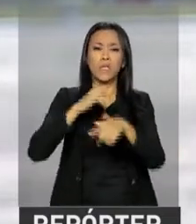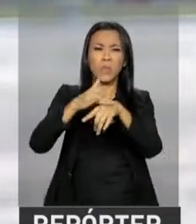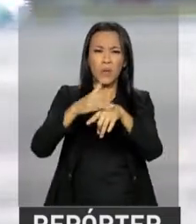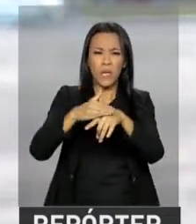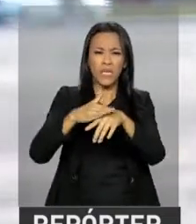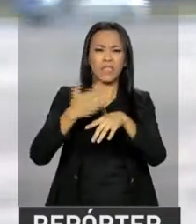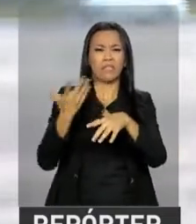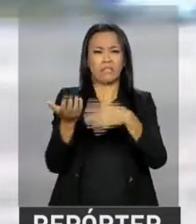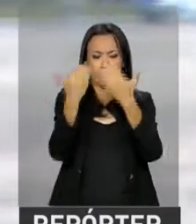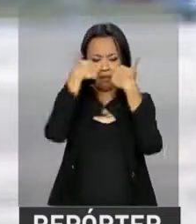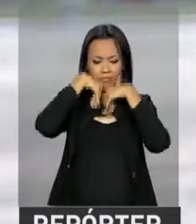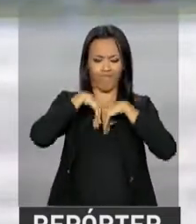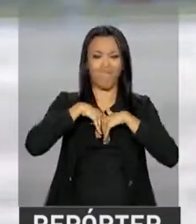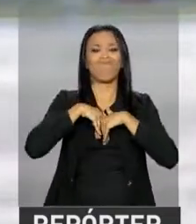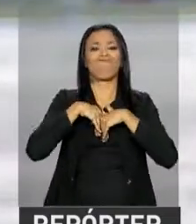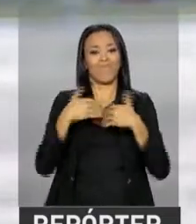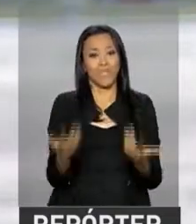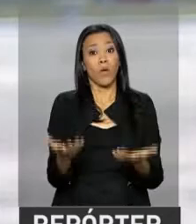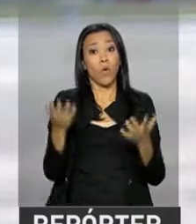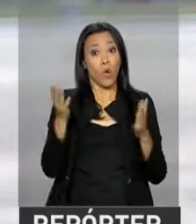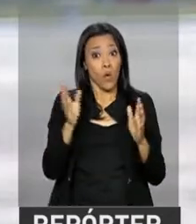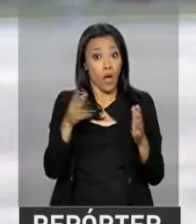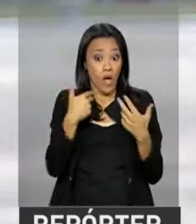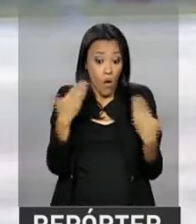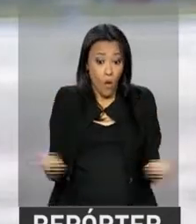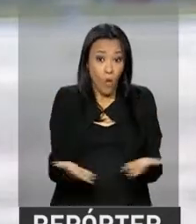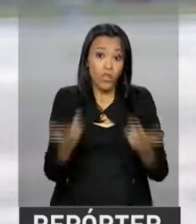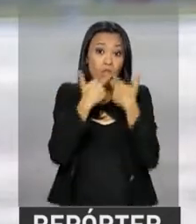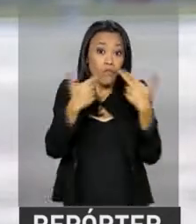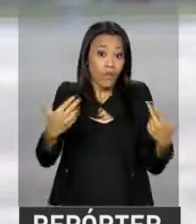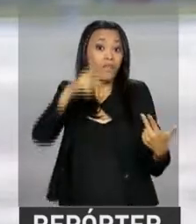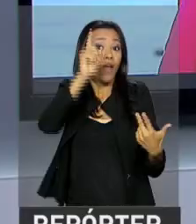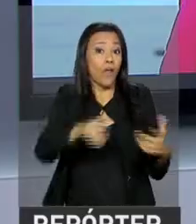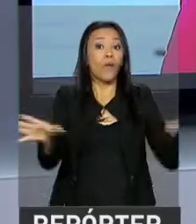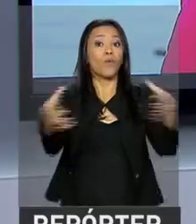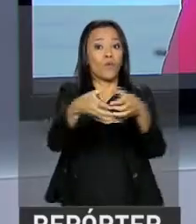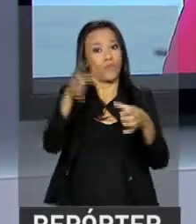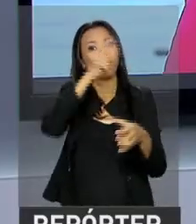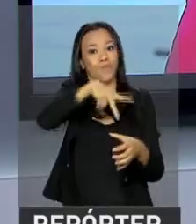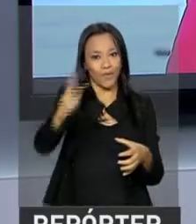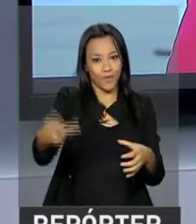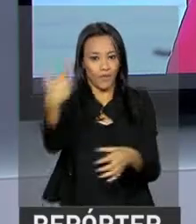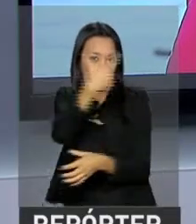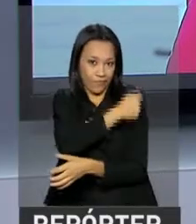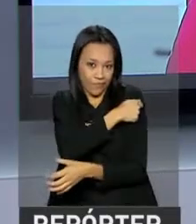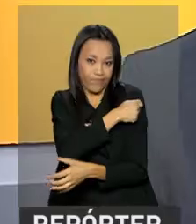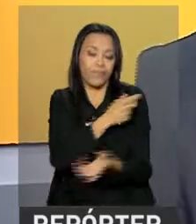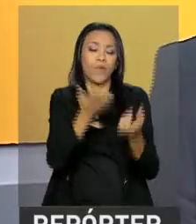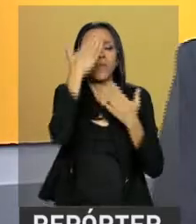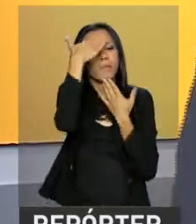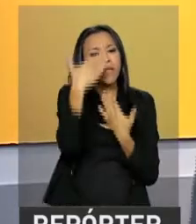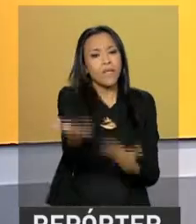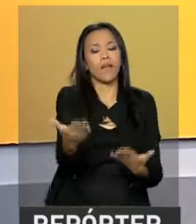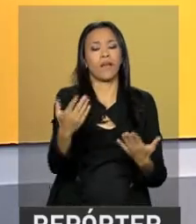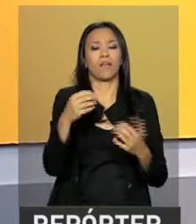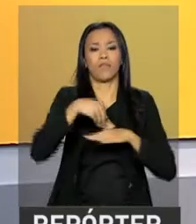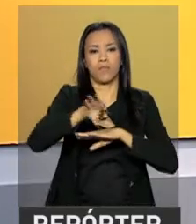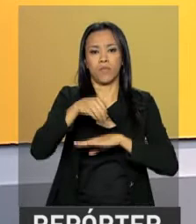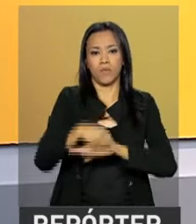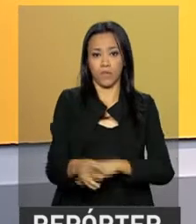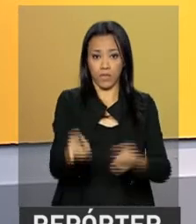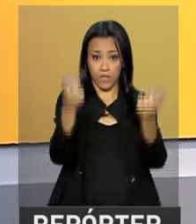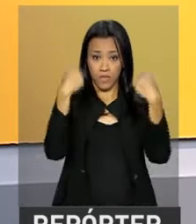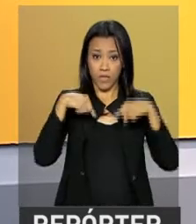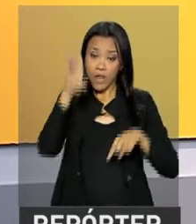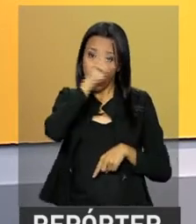lembrando que os professores eles são as novidades deixando leandro toque gabriela briga pelas informações e lembrando que a